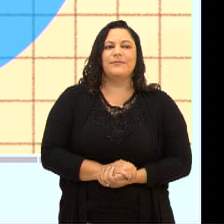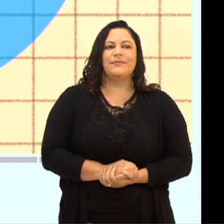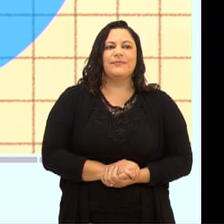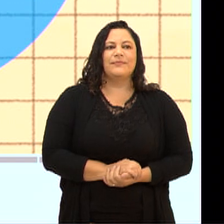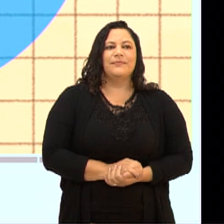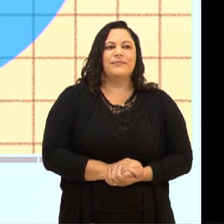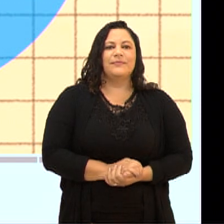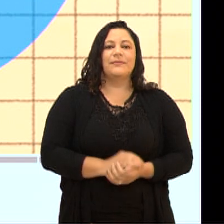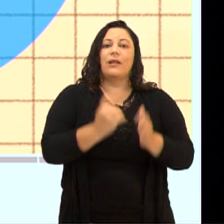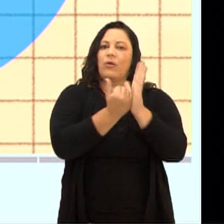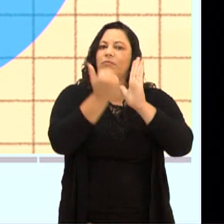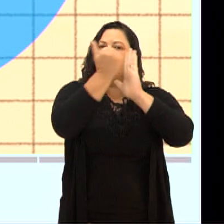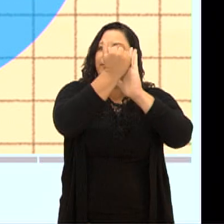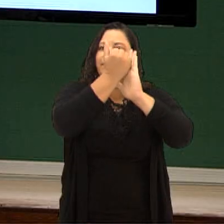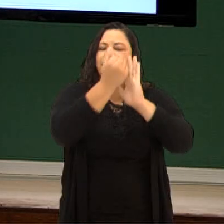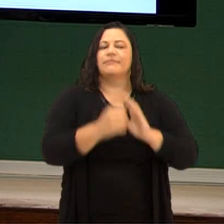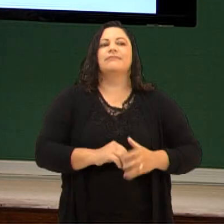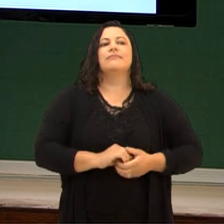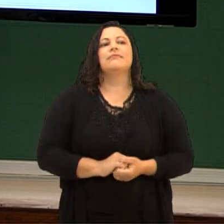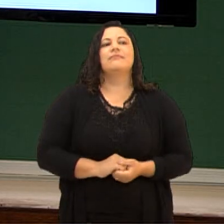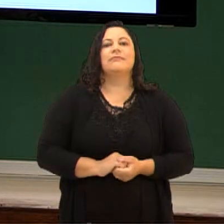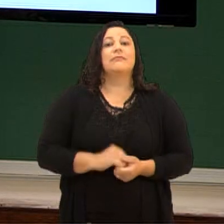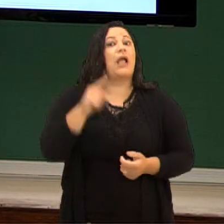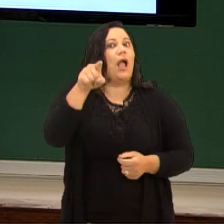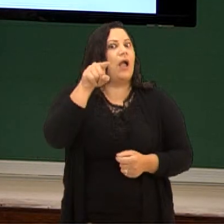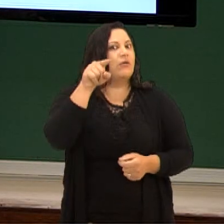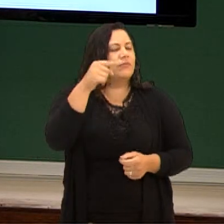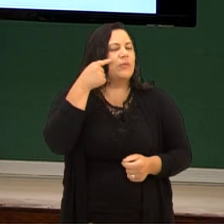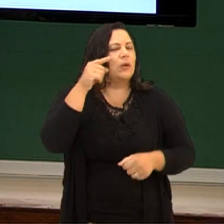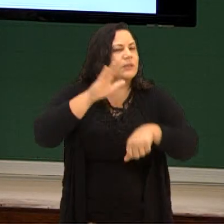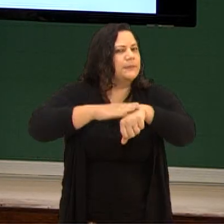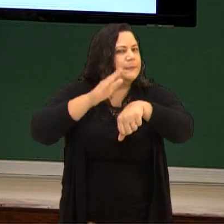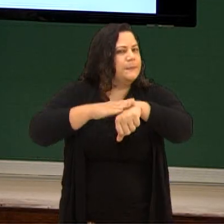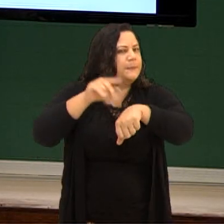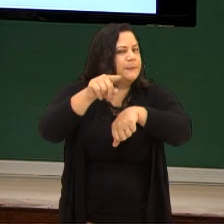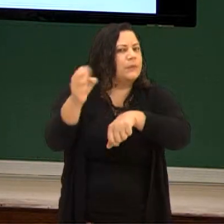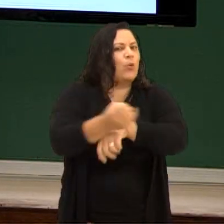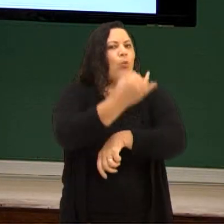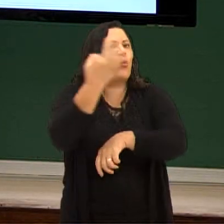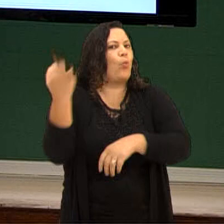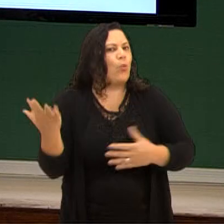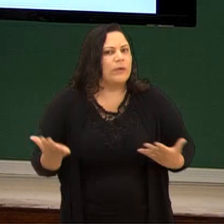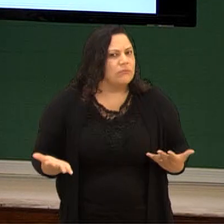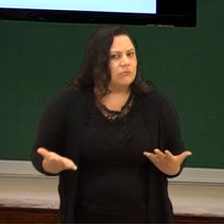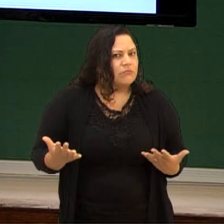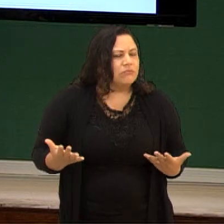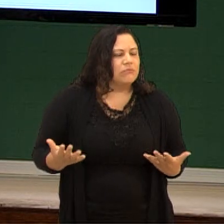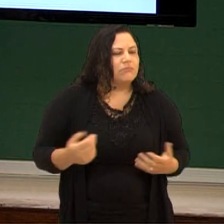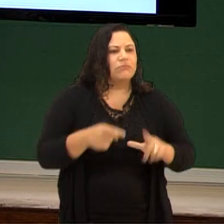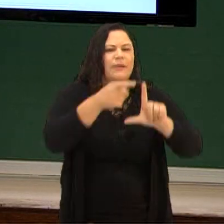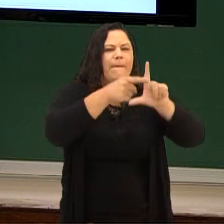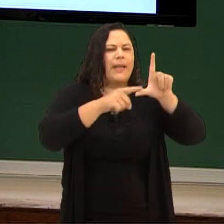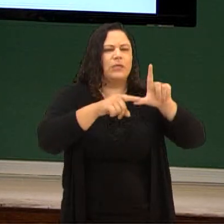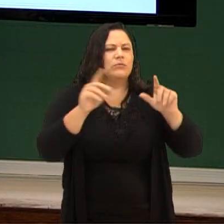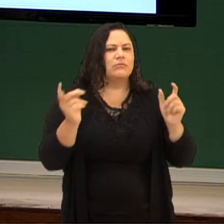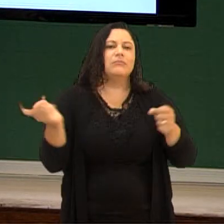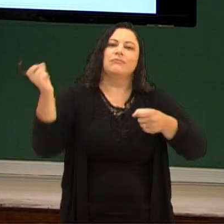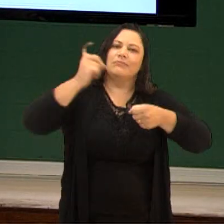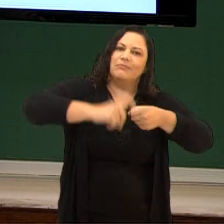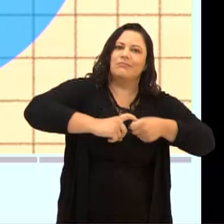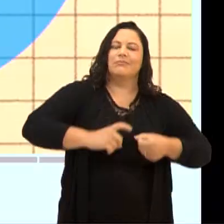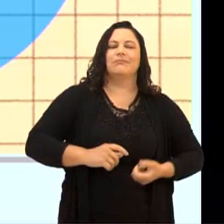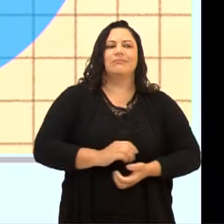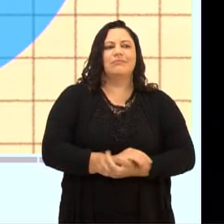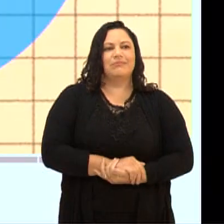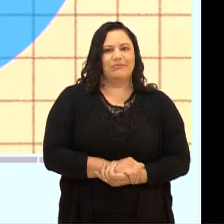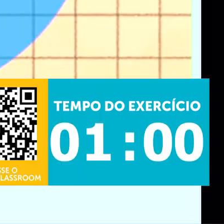aqui. Agora sim, agora o desafio é com vocês. Quanto será que mede esse ângulo A? A professora já volta para corrigir.